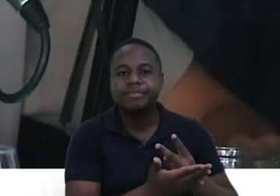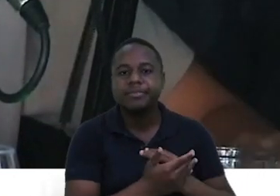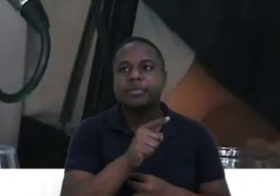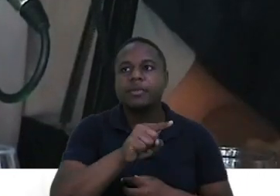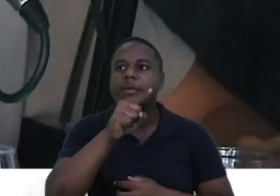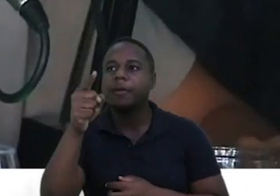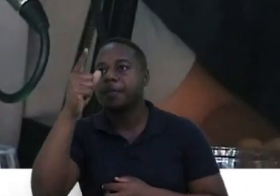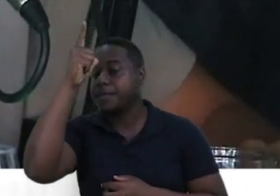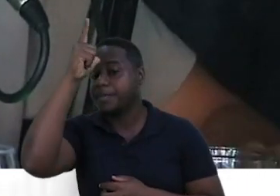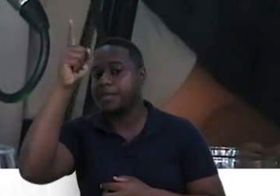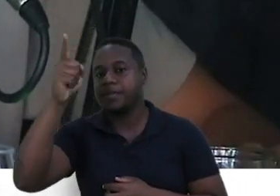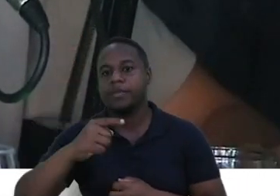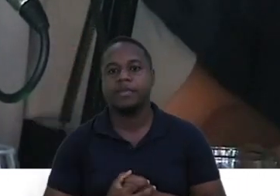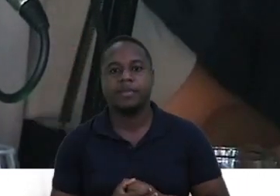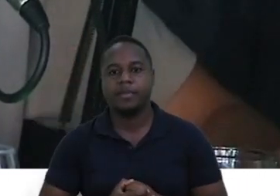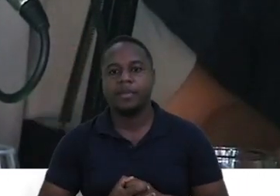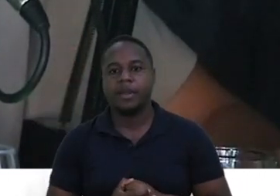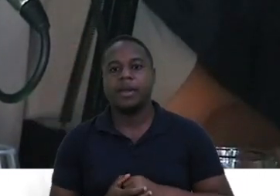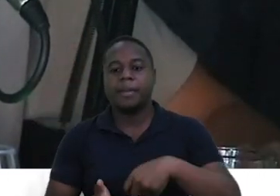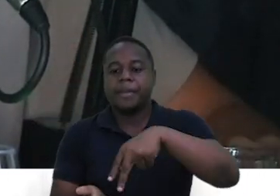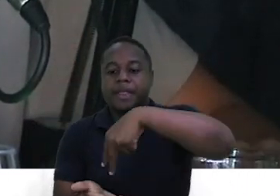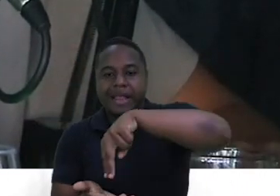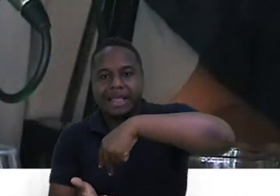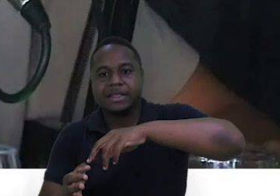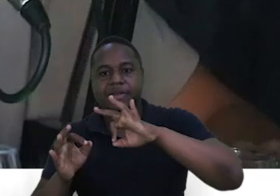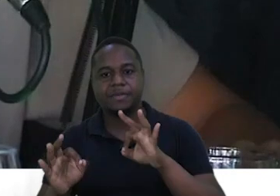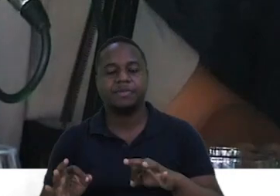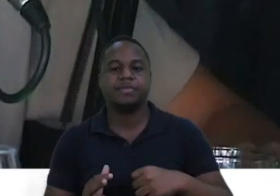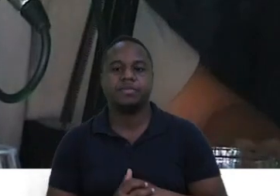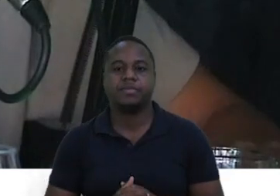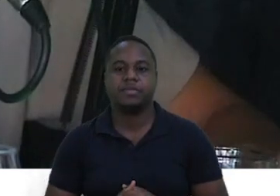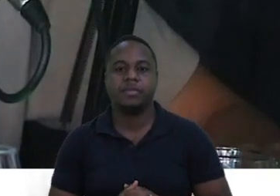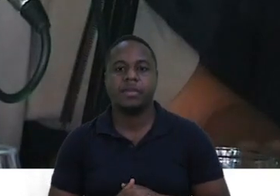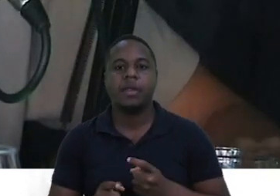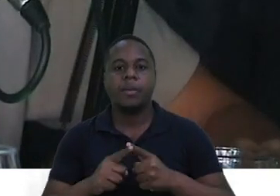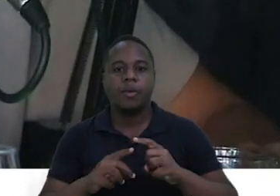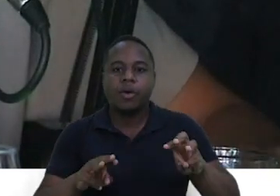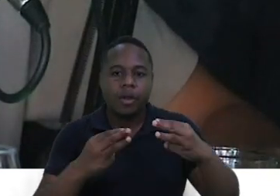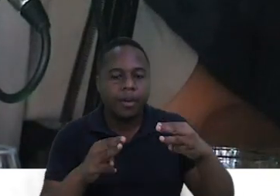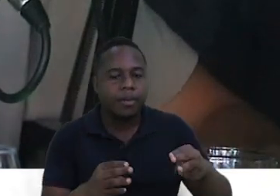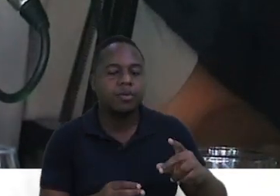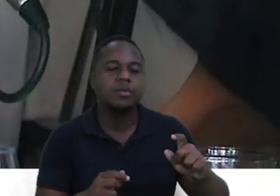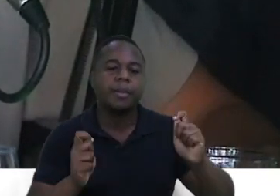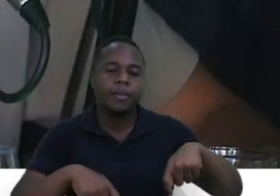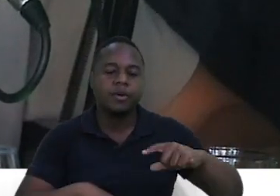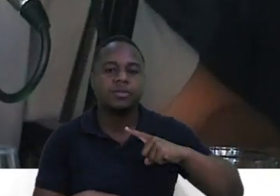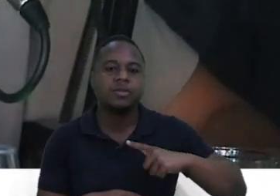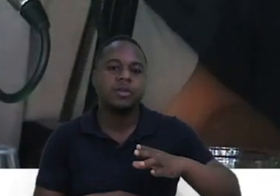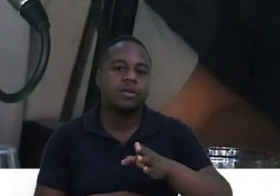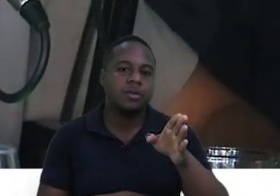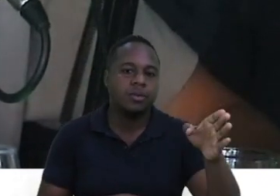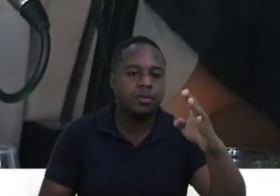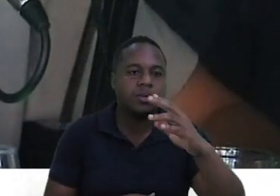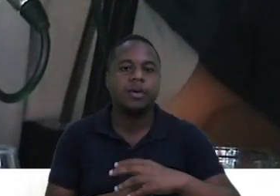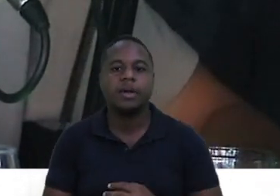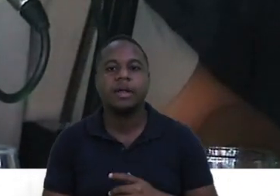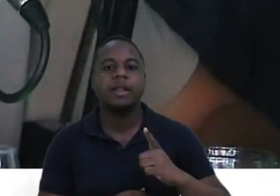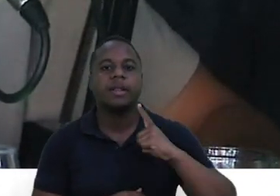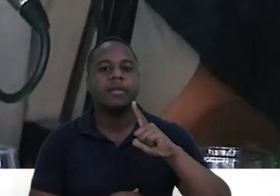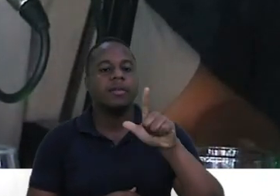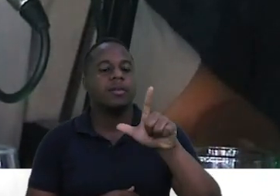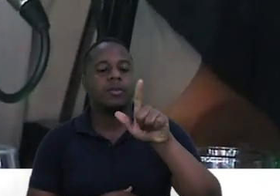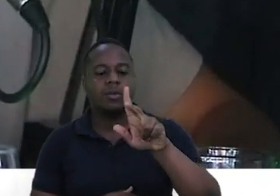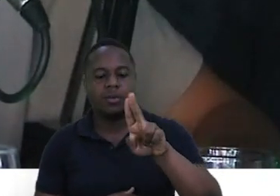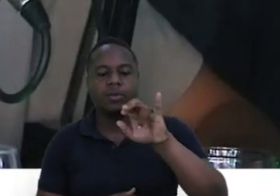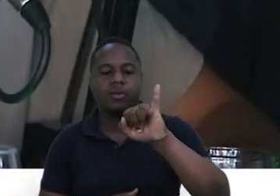sei, isso com relação mais à dança, né? Sim. Acredito que a música já tem outra história. Teve, inclusive, passagem, né, de Luiz Gonzaga